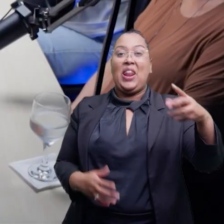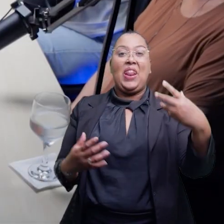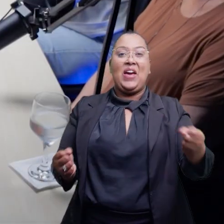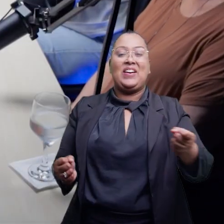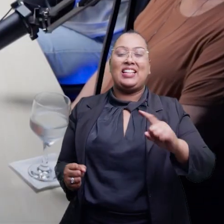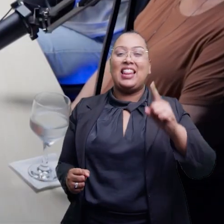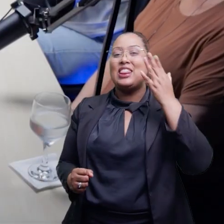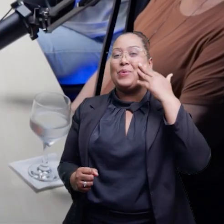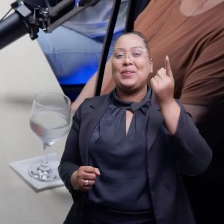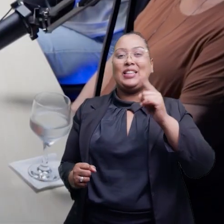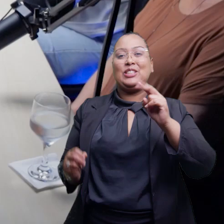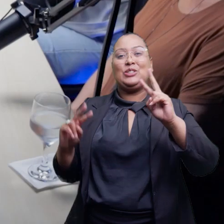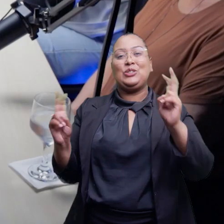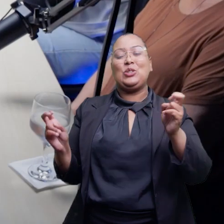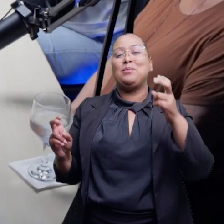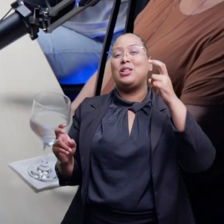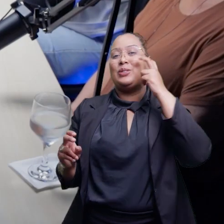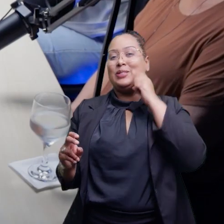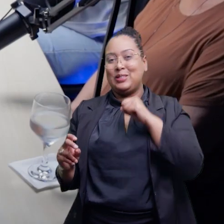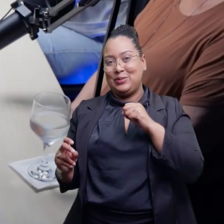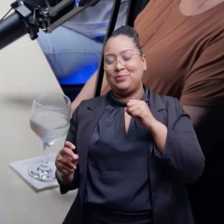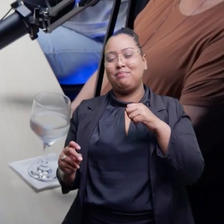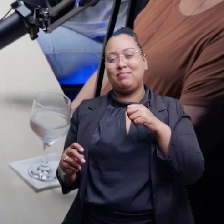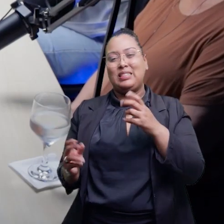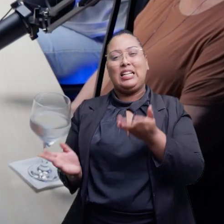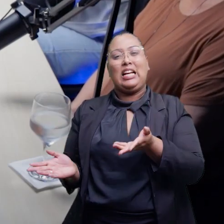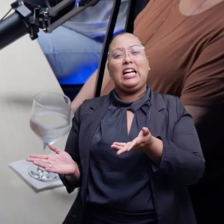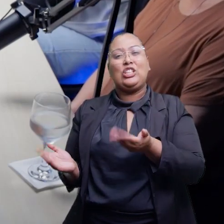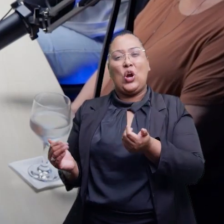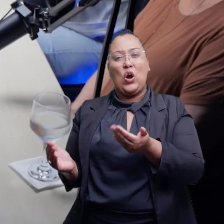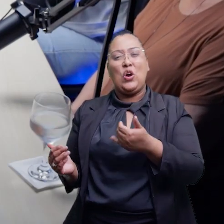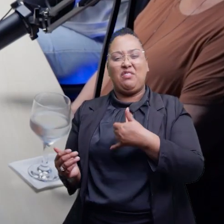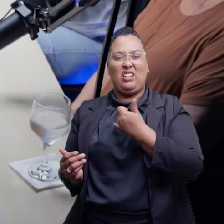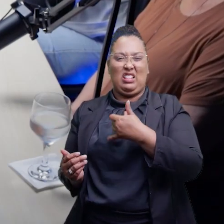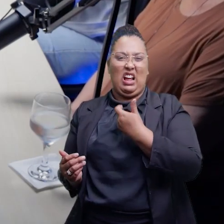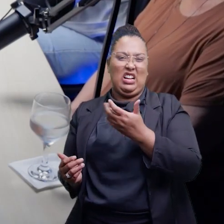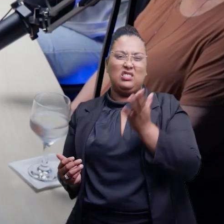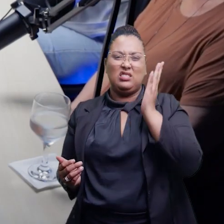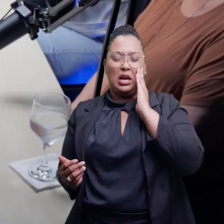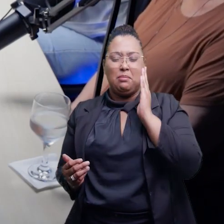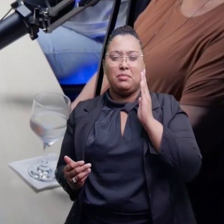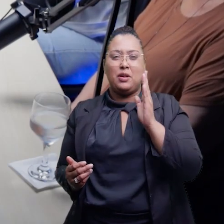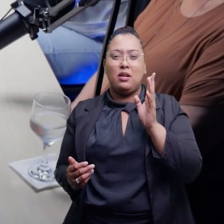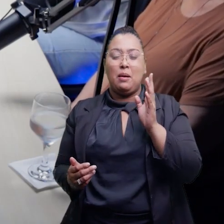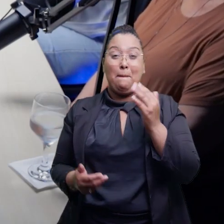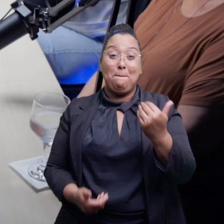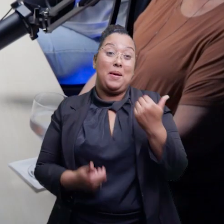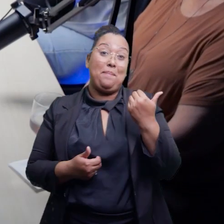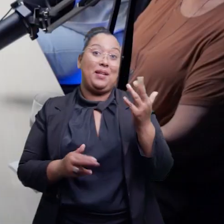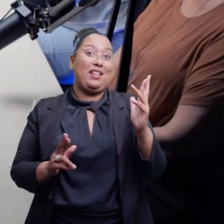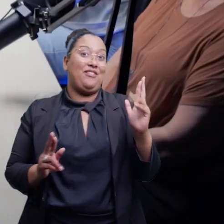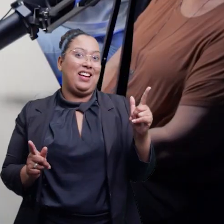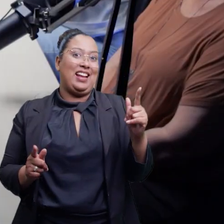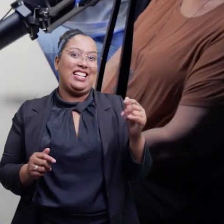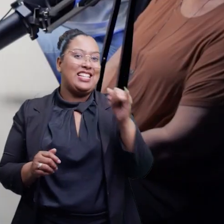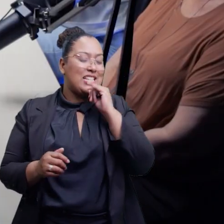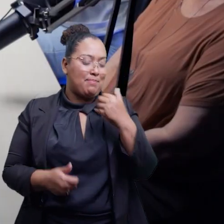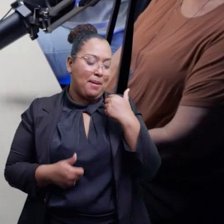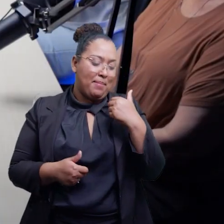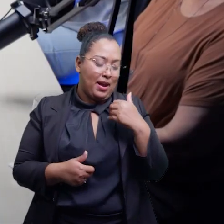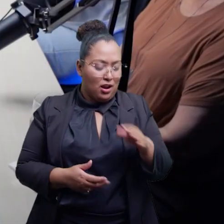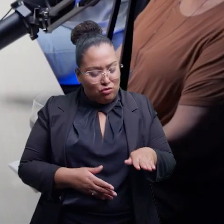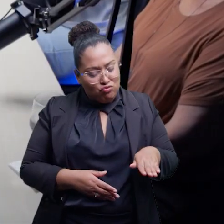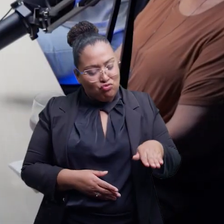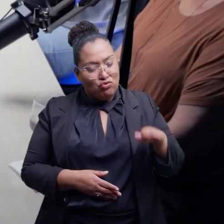pela sociedade ser adotado uma criança mais velha, né? Não desde pequenininha, que cresce na família,